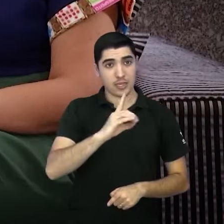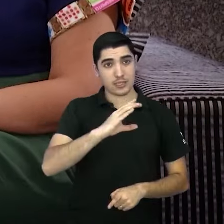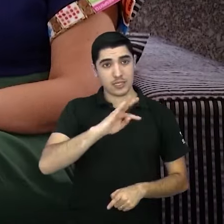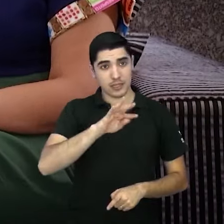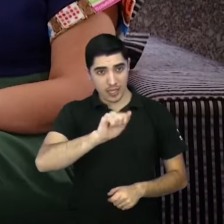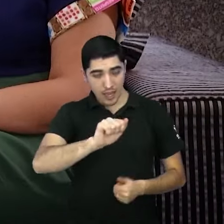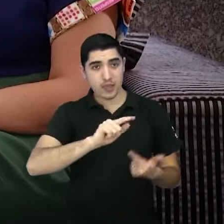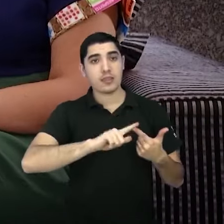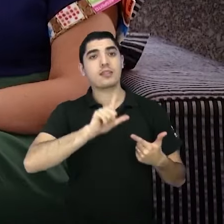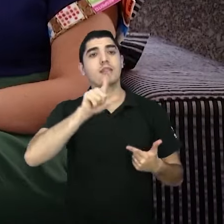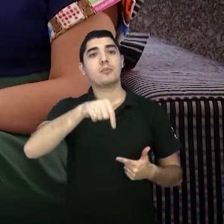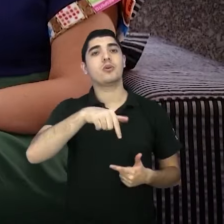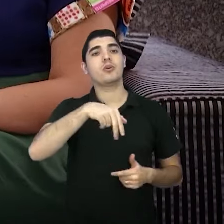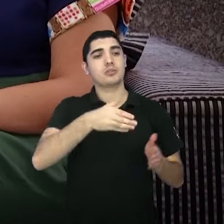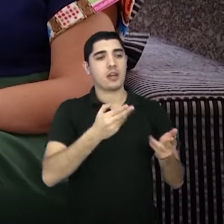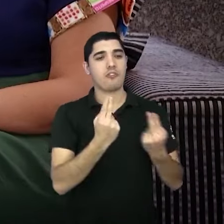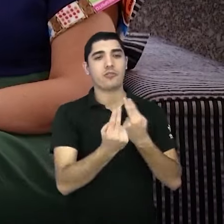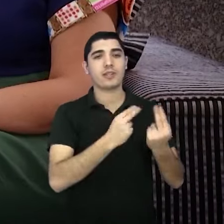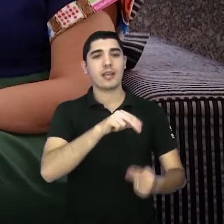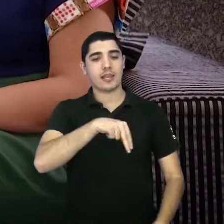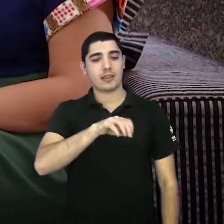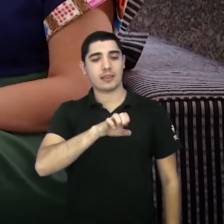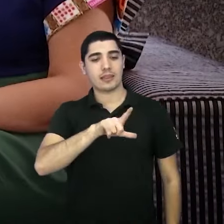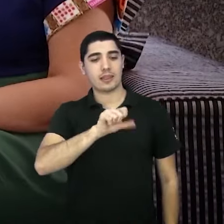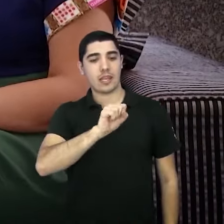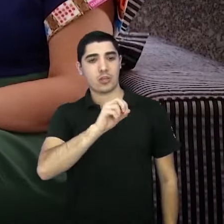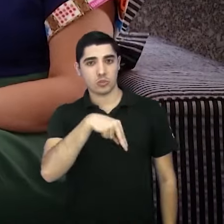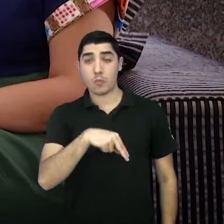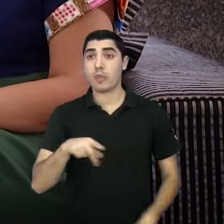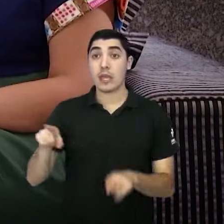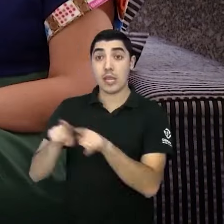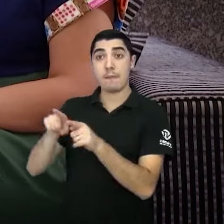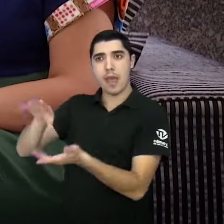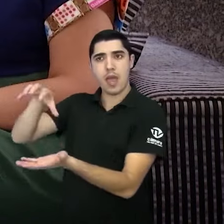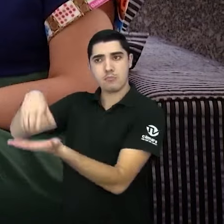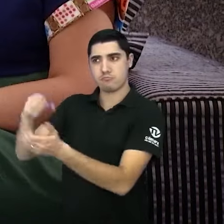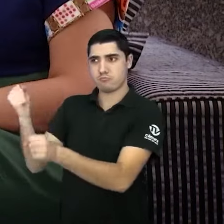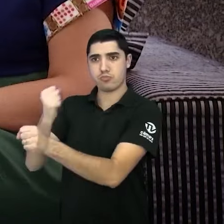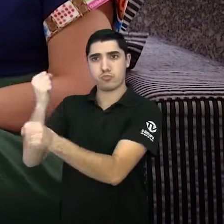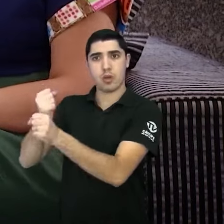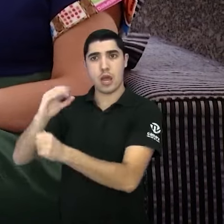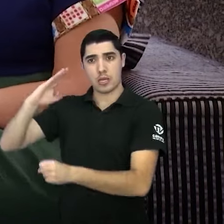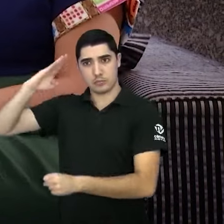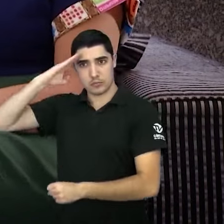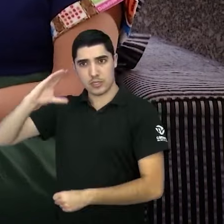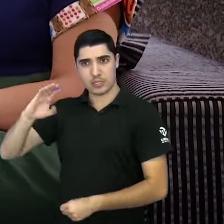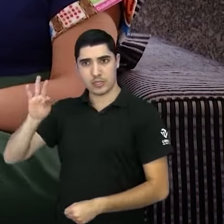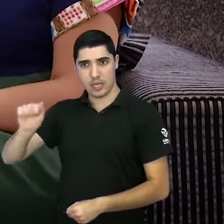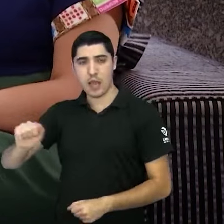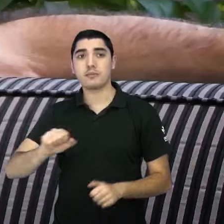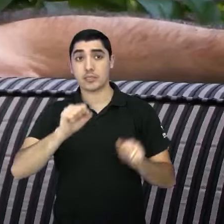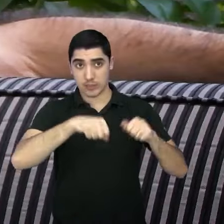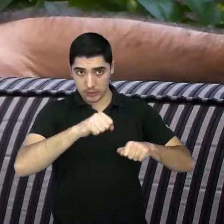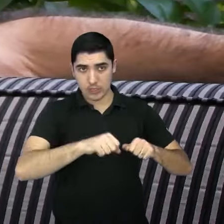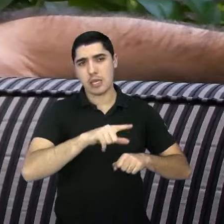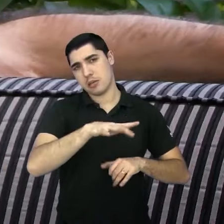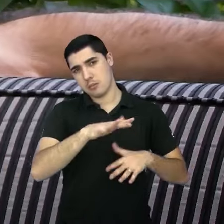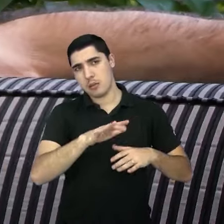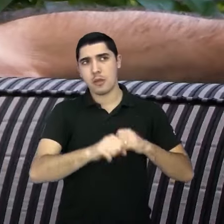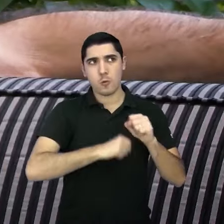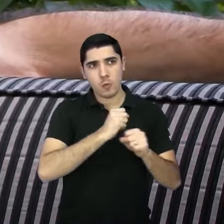entrava na Nelson Dávila para chegar na cidade. Construção do CTA foi um marco também, né? Também, né? E coincidiu. Foi